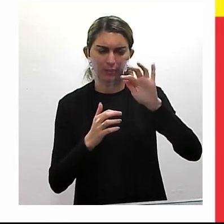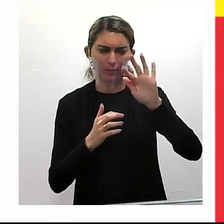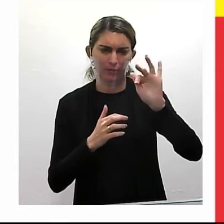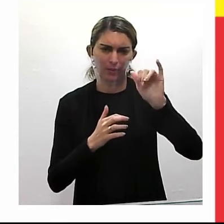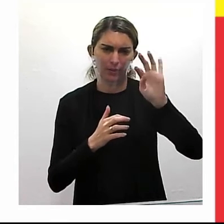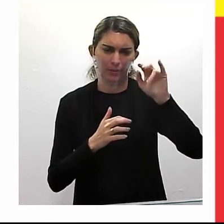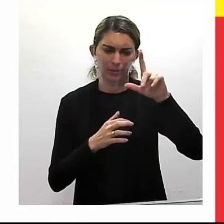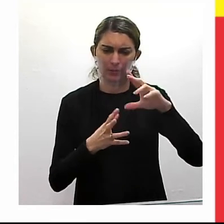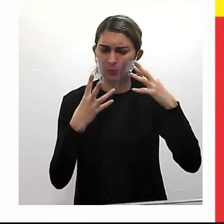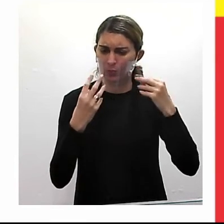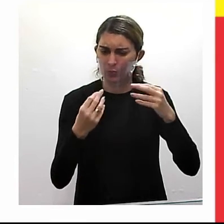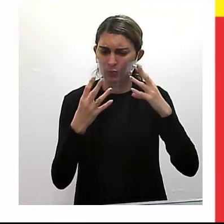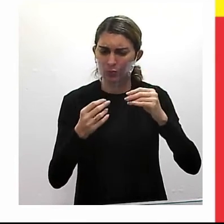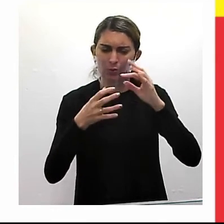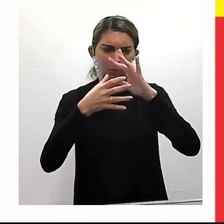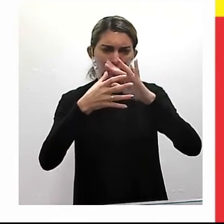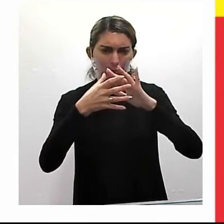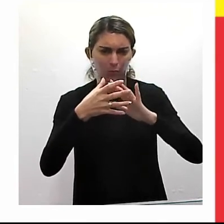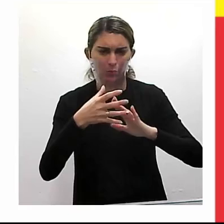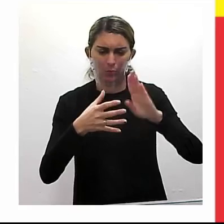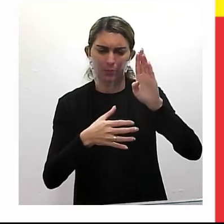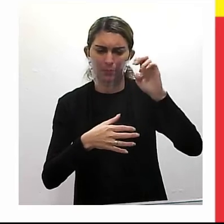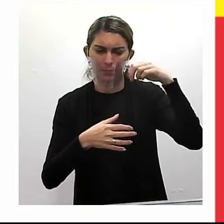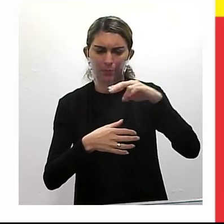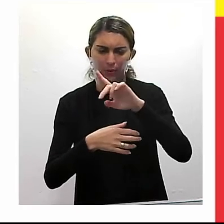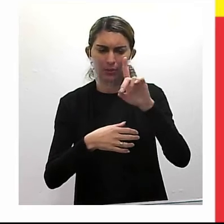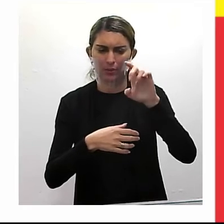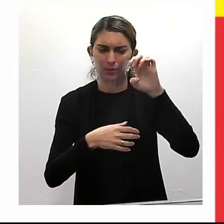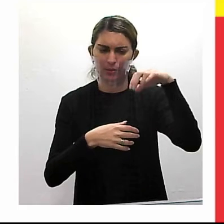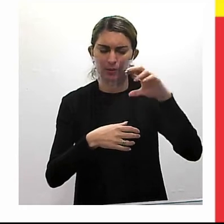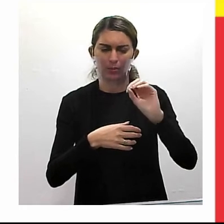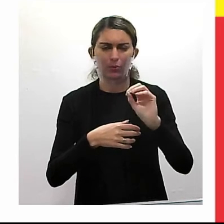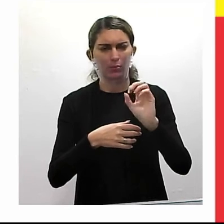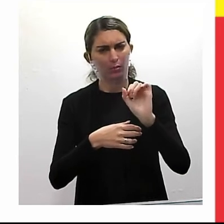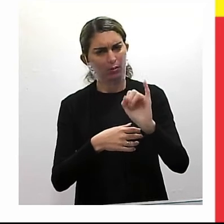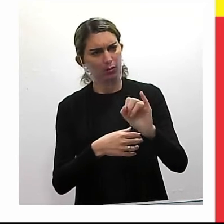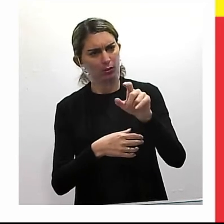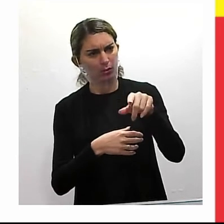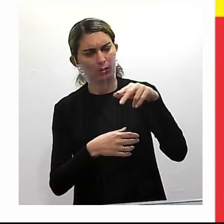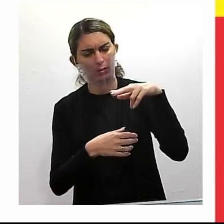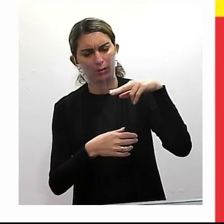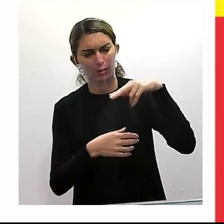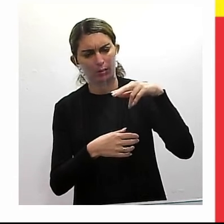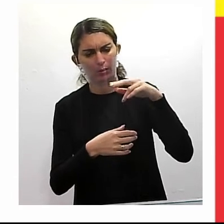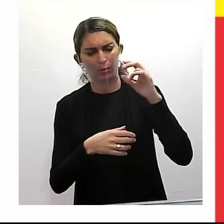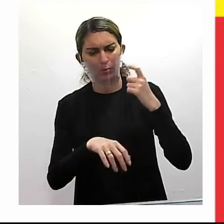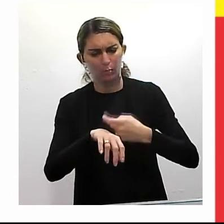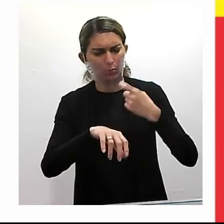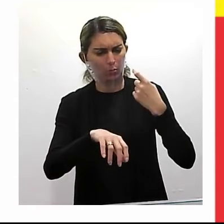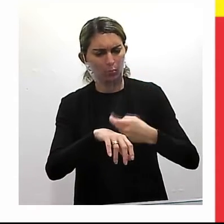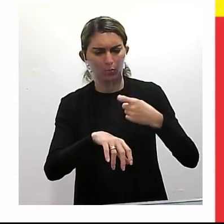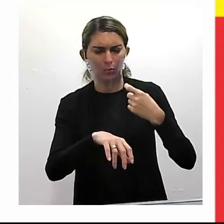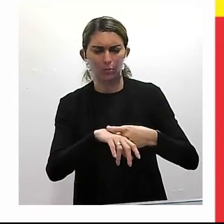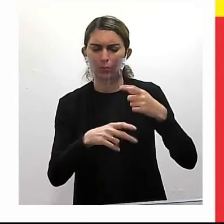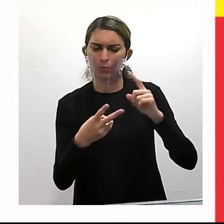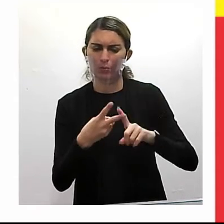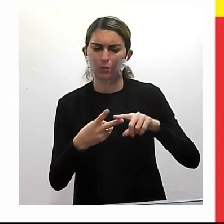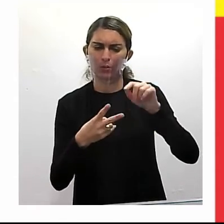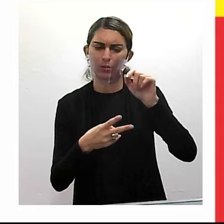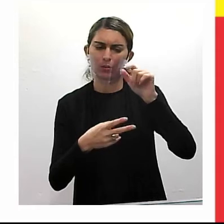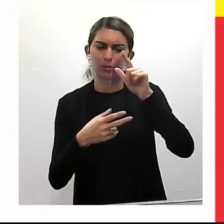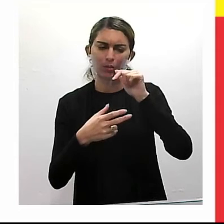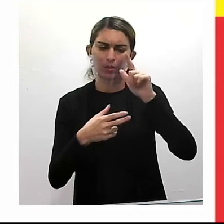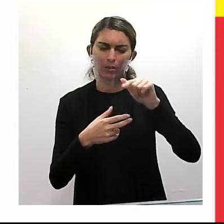é bastante solúvel em benzeno. Olha, se o naftaleno é sólido apolar e o benzeno é